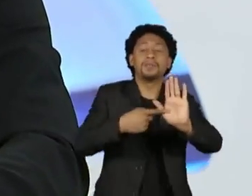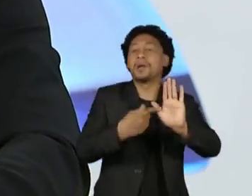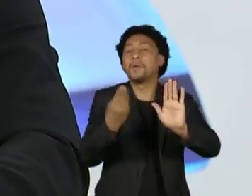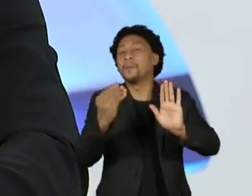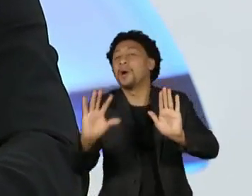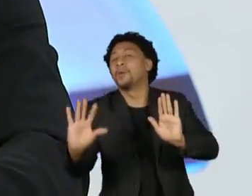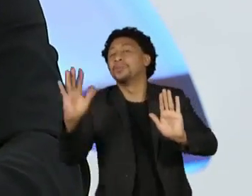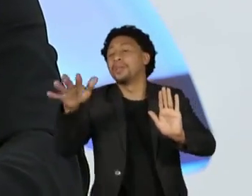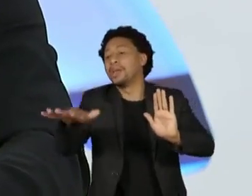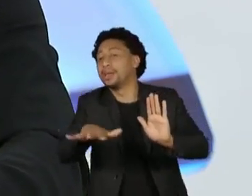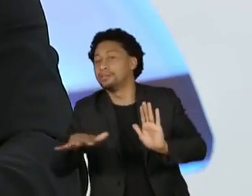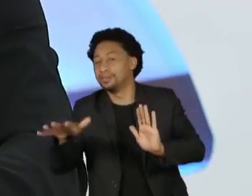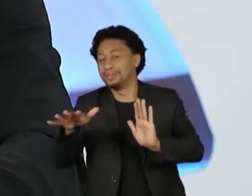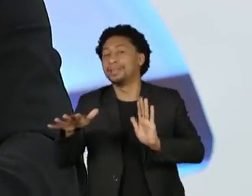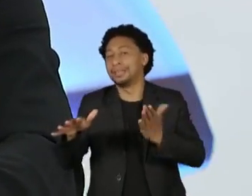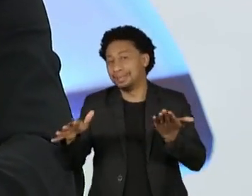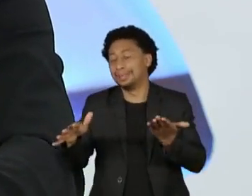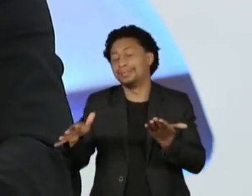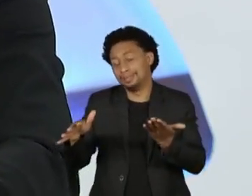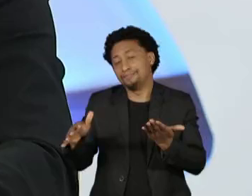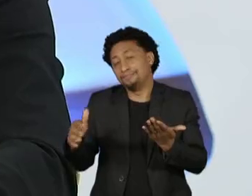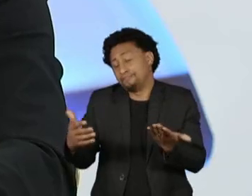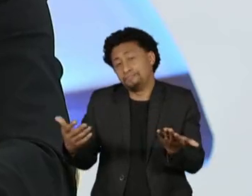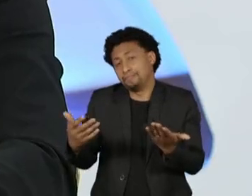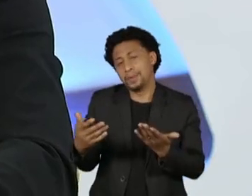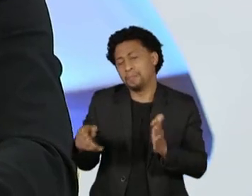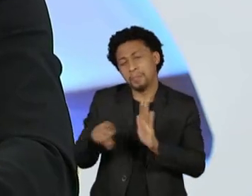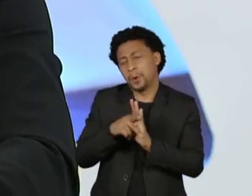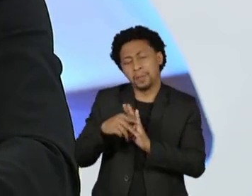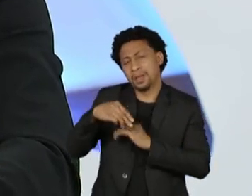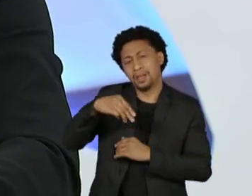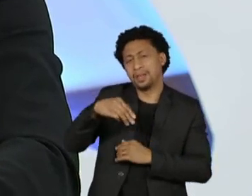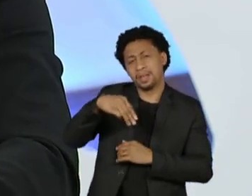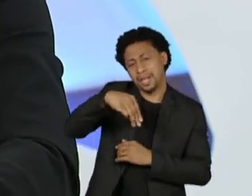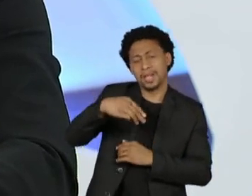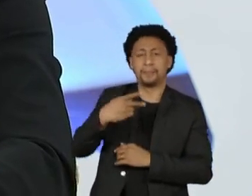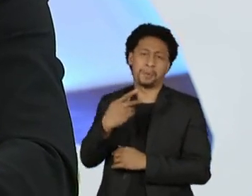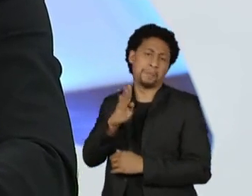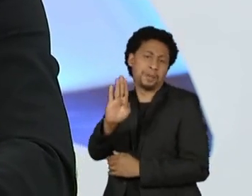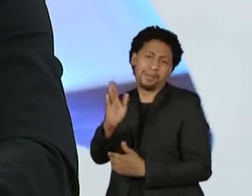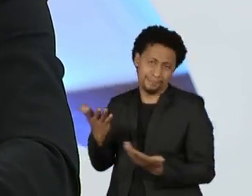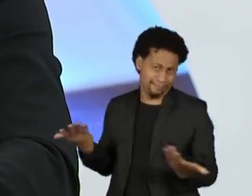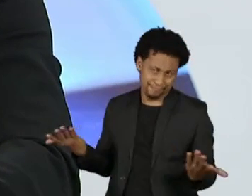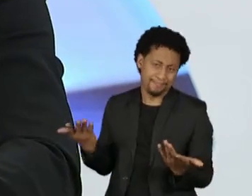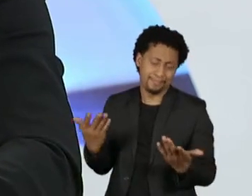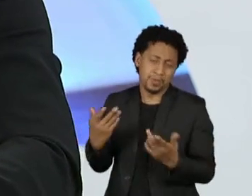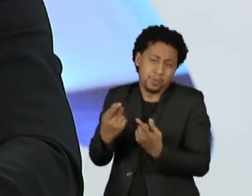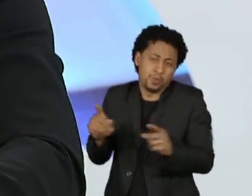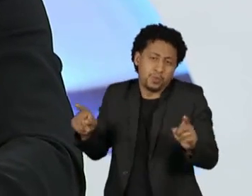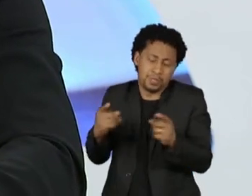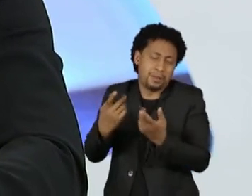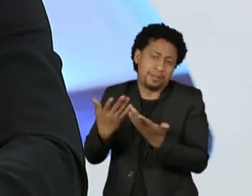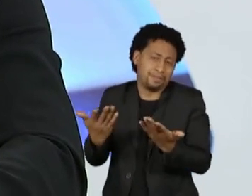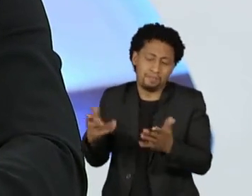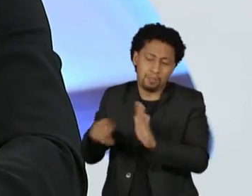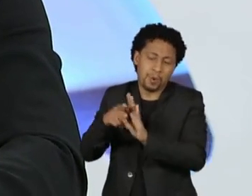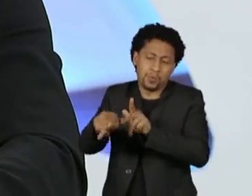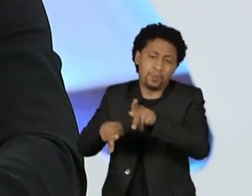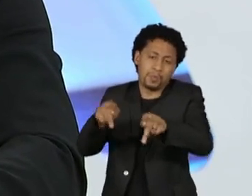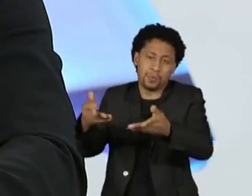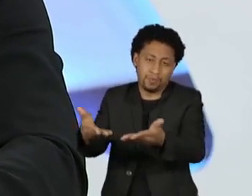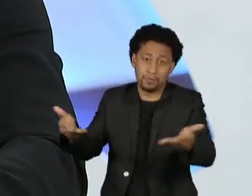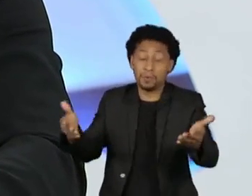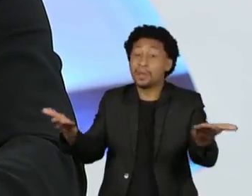figuras e populares né mas eu sei que existe essa